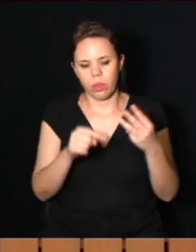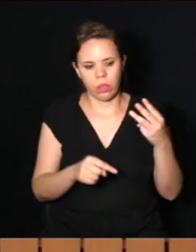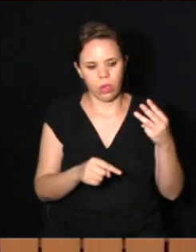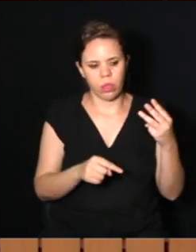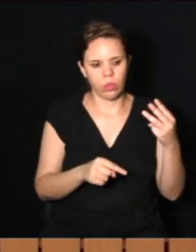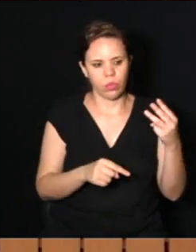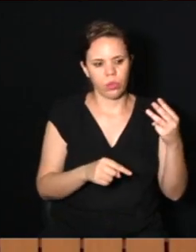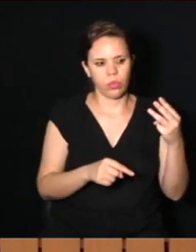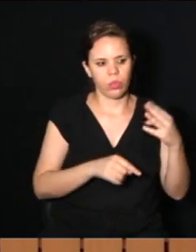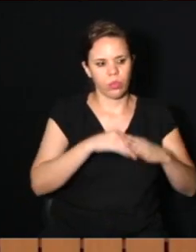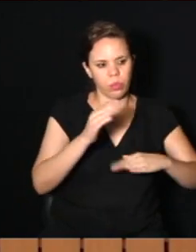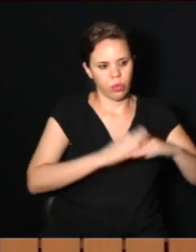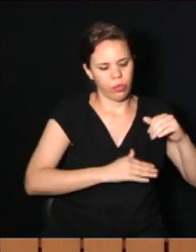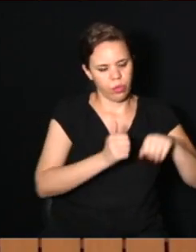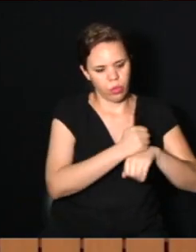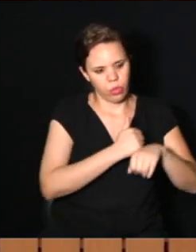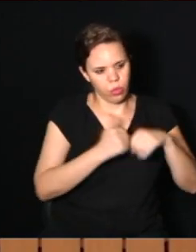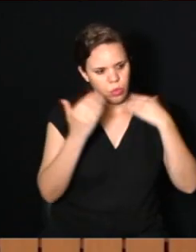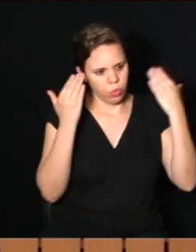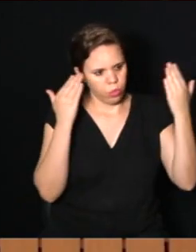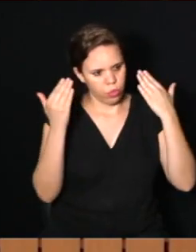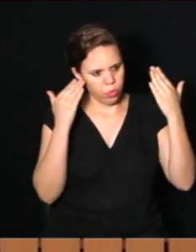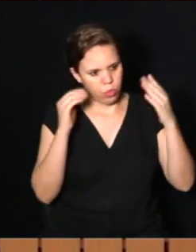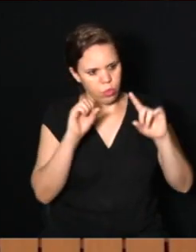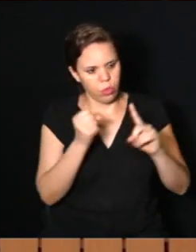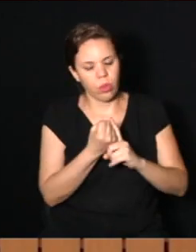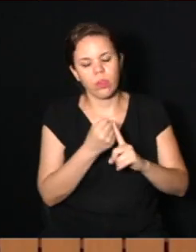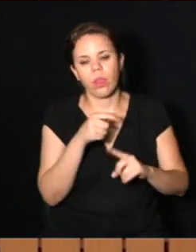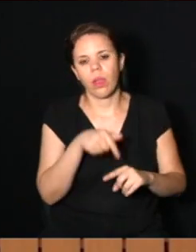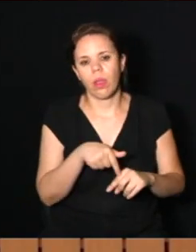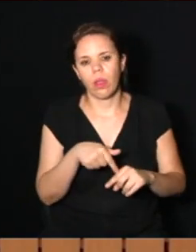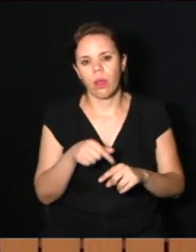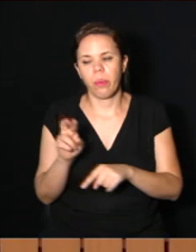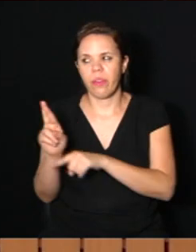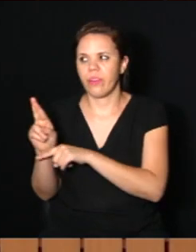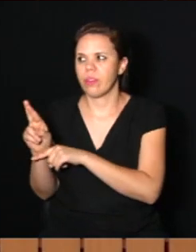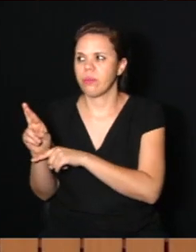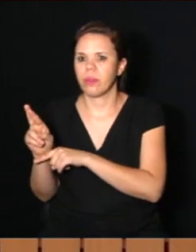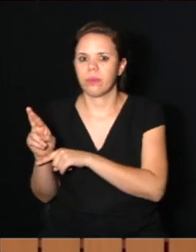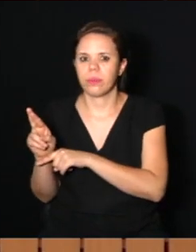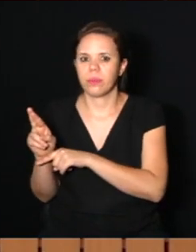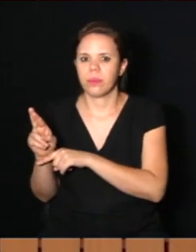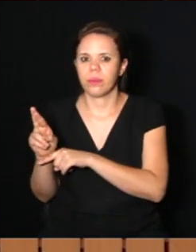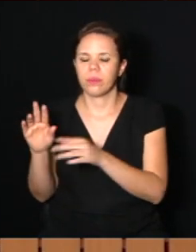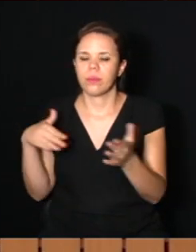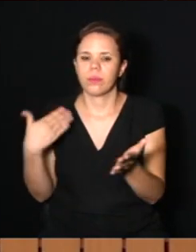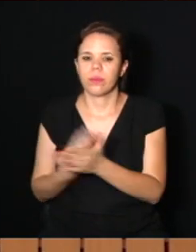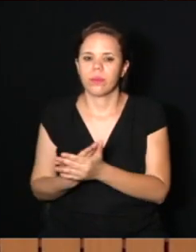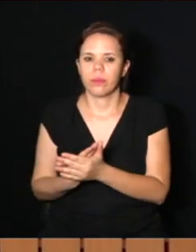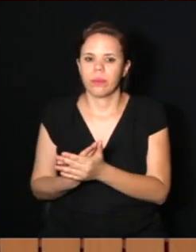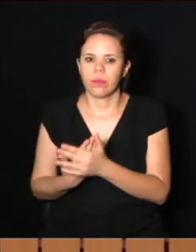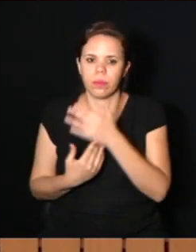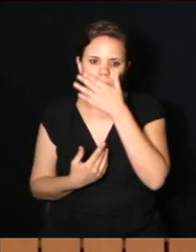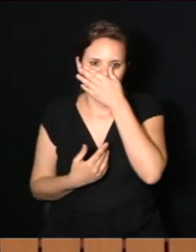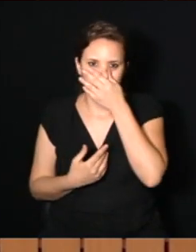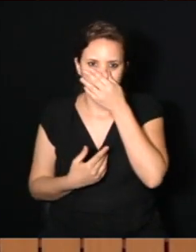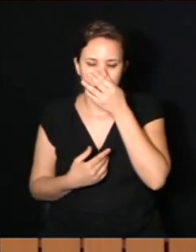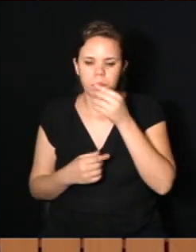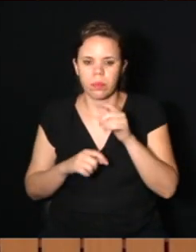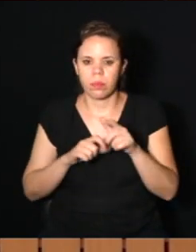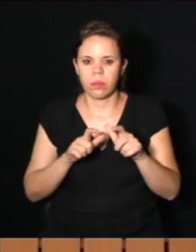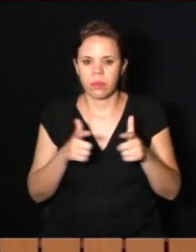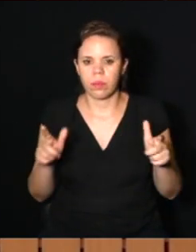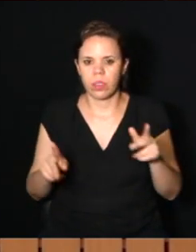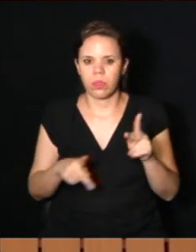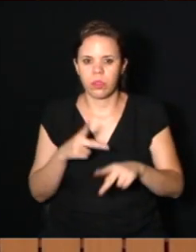profissionais de atenção psicossocial para referenciamento de até uma população de